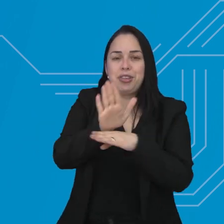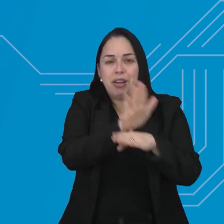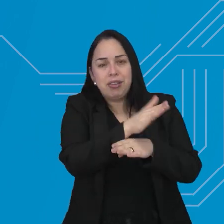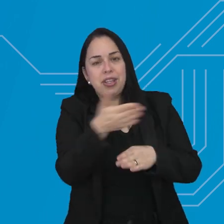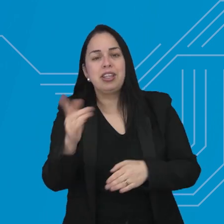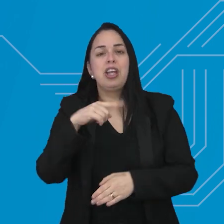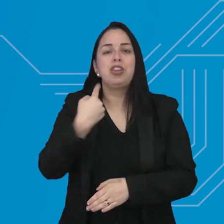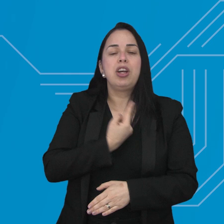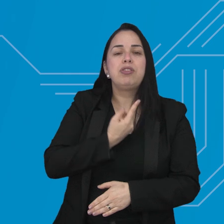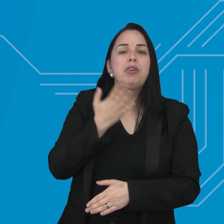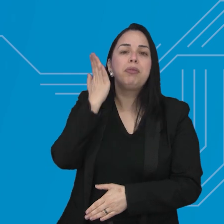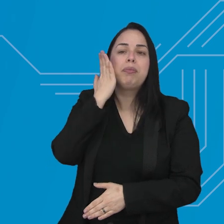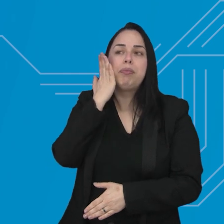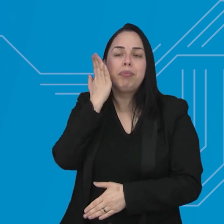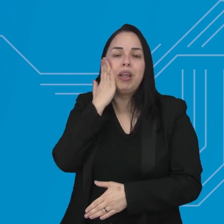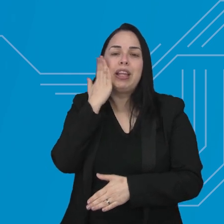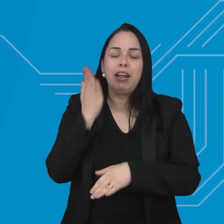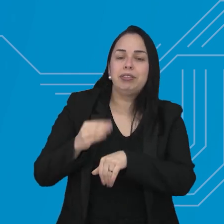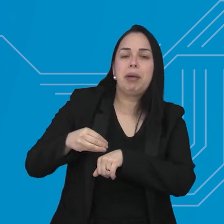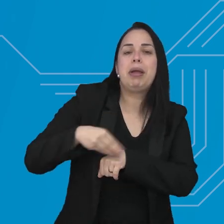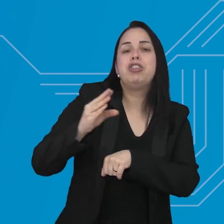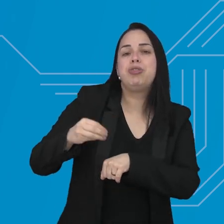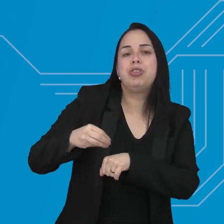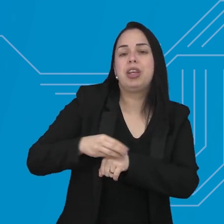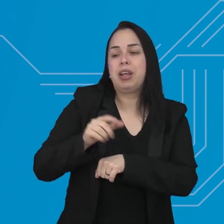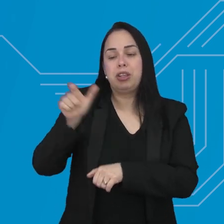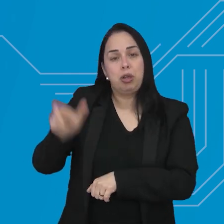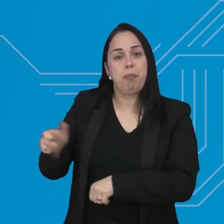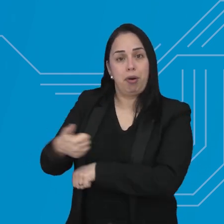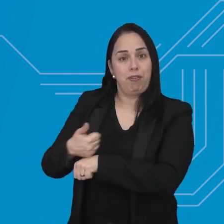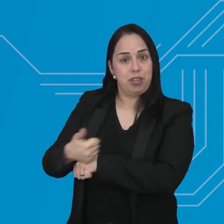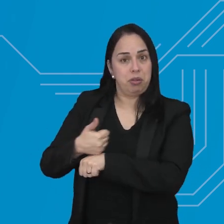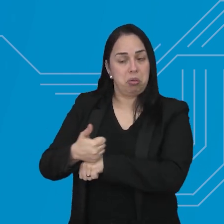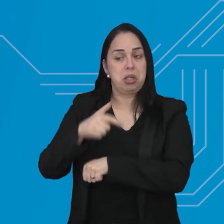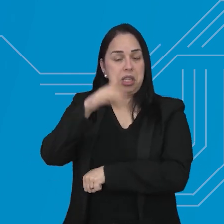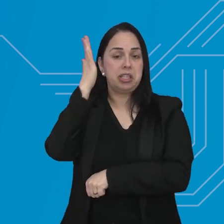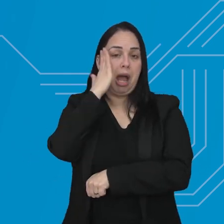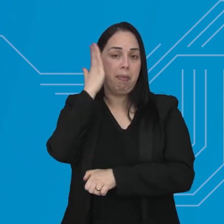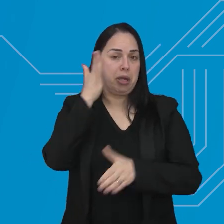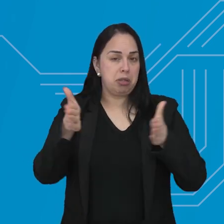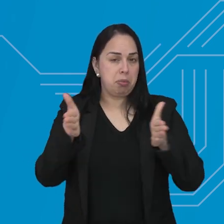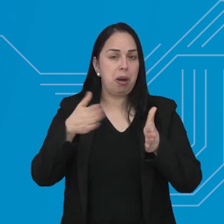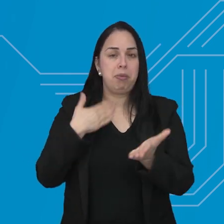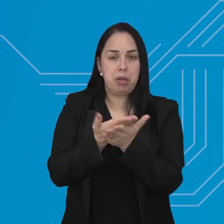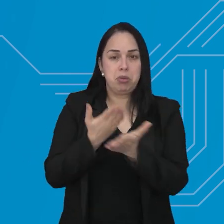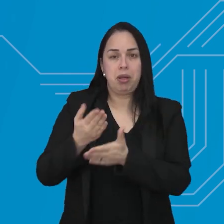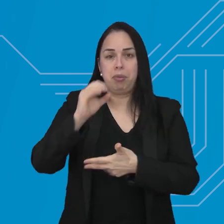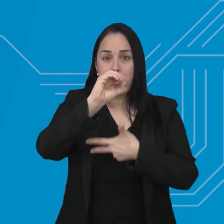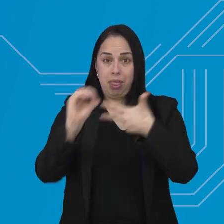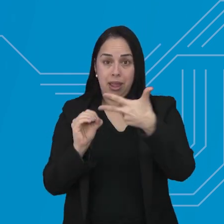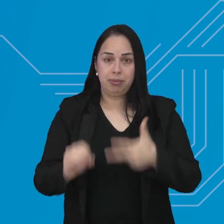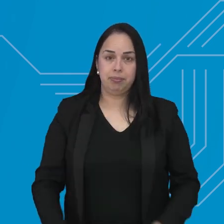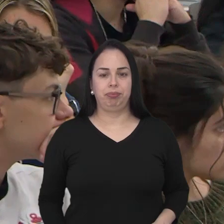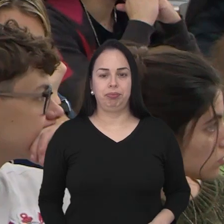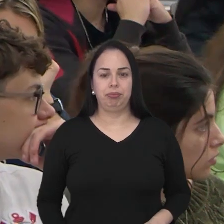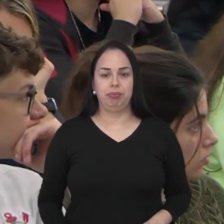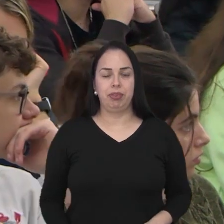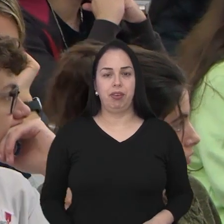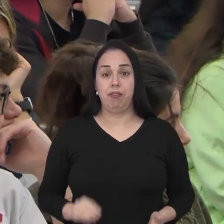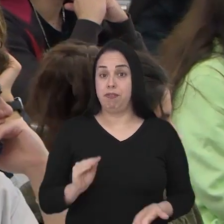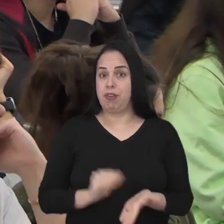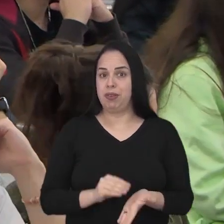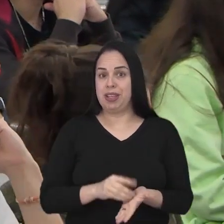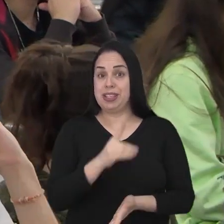universitários do país, hein? A gente foi buscar dicas de especialistas que conhecem bem esse universo da preparação para o Enem, olha só.